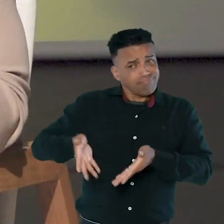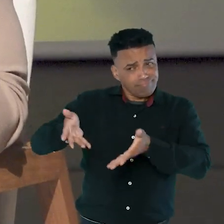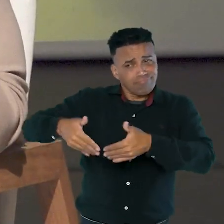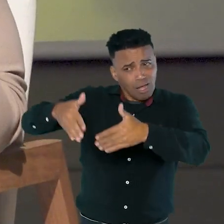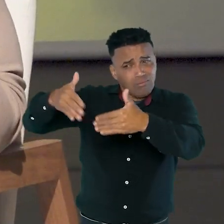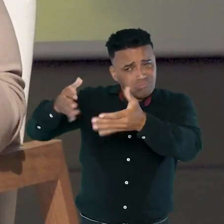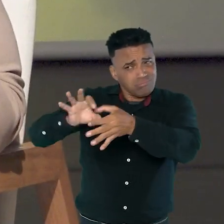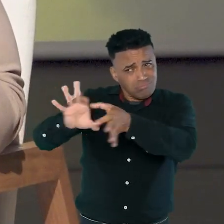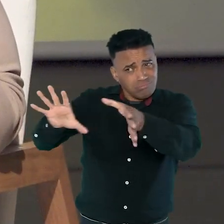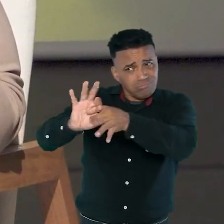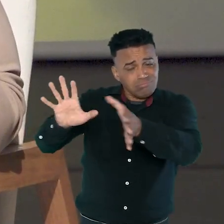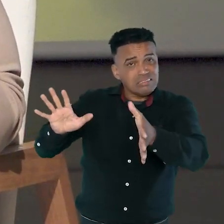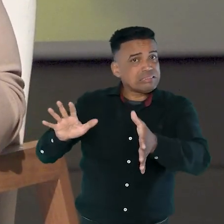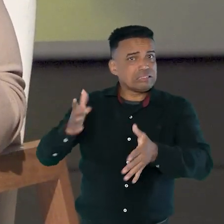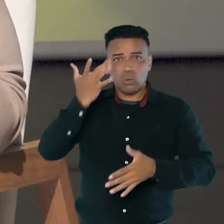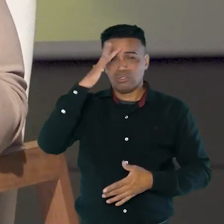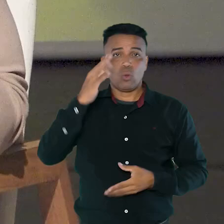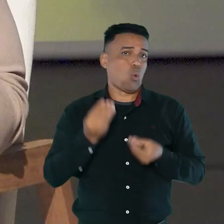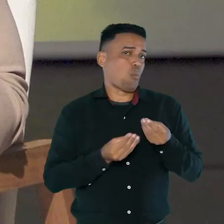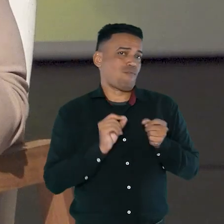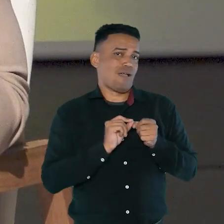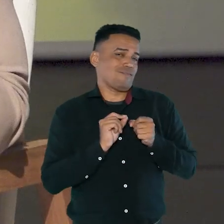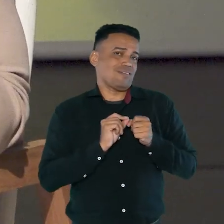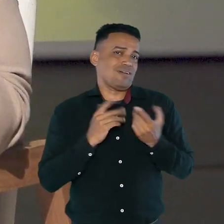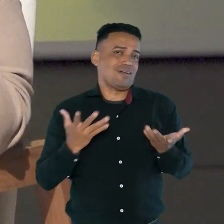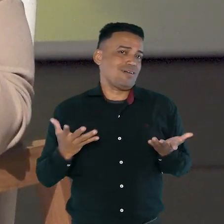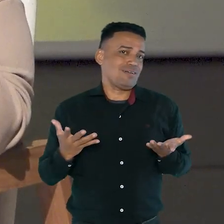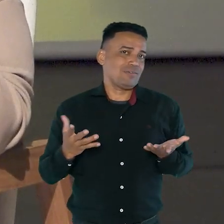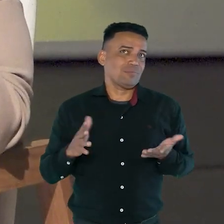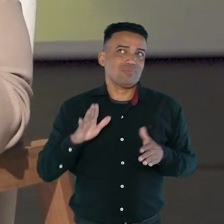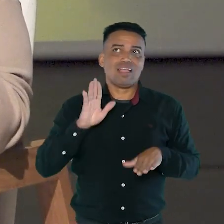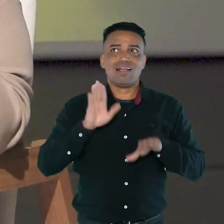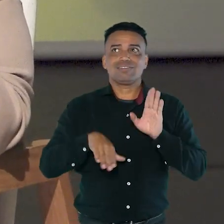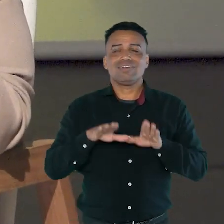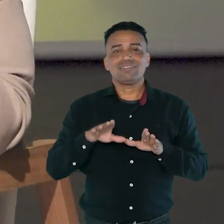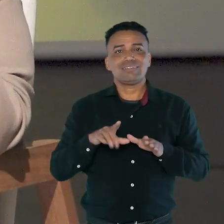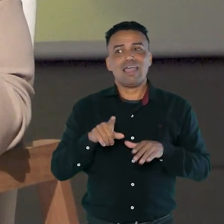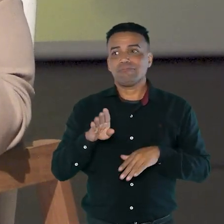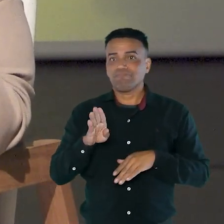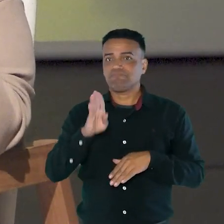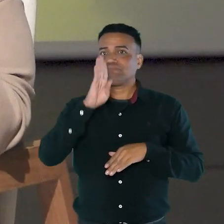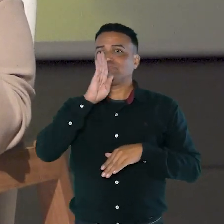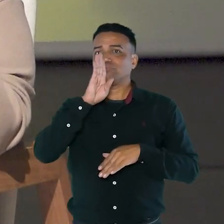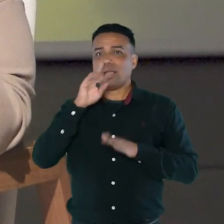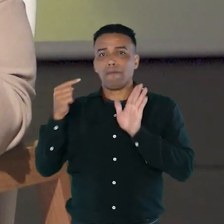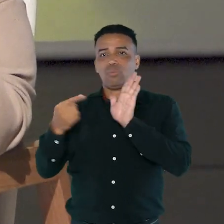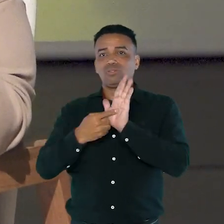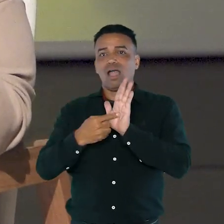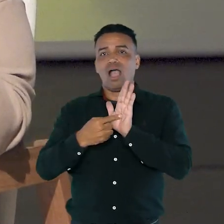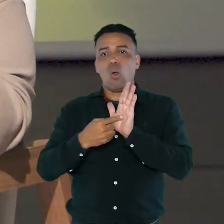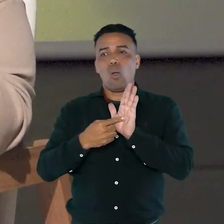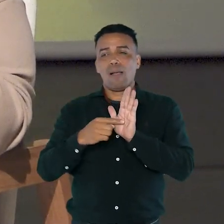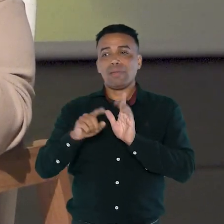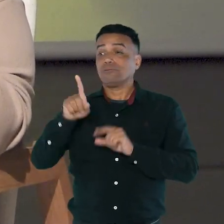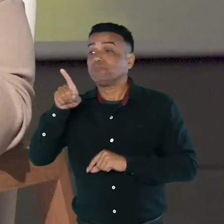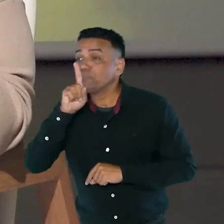Eu não sei como a gente vai fazer isso. Talvez tenham os botõezinhos, né, de silenciar, de